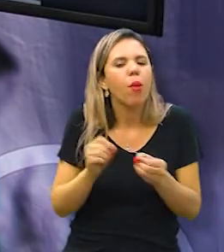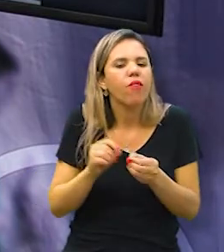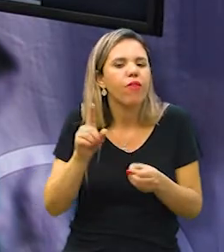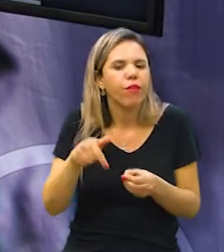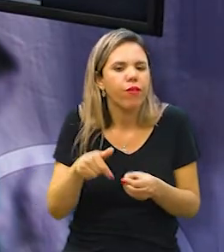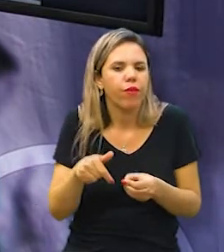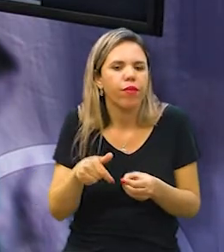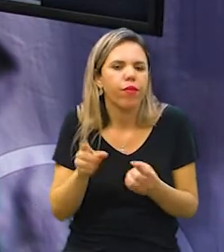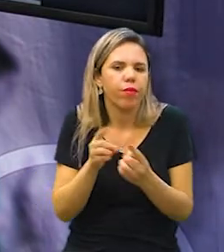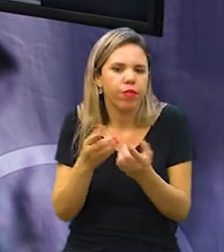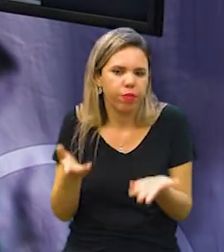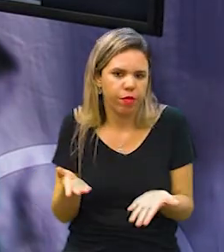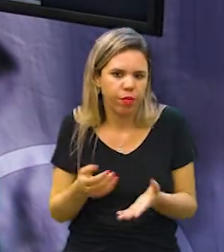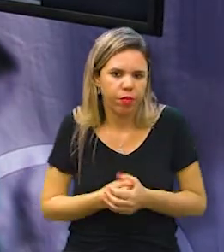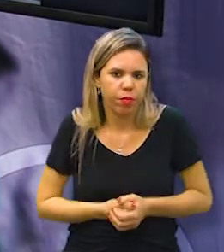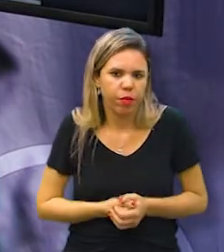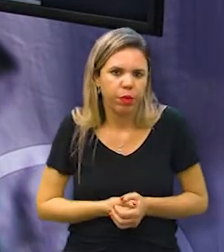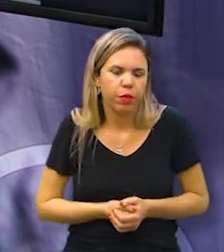essa recepção?